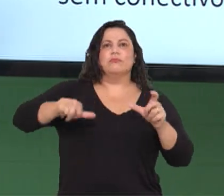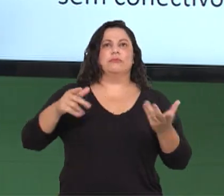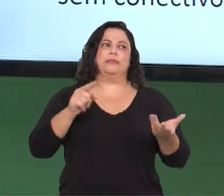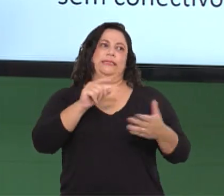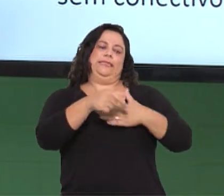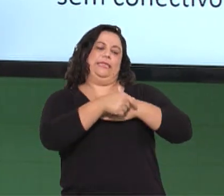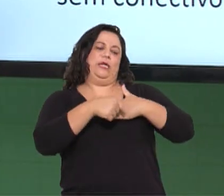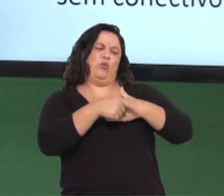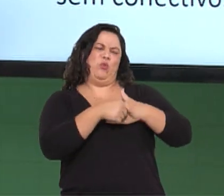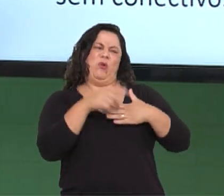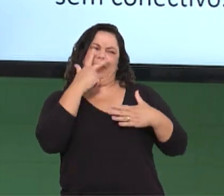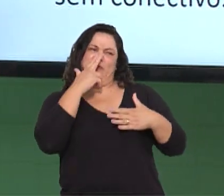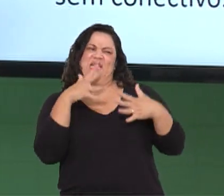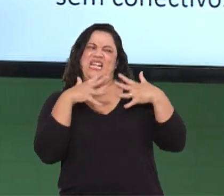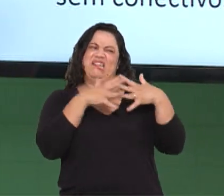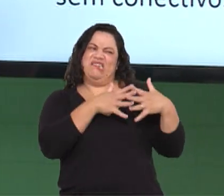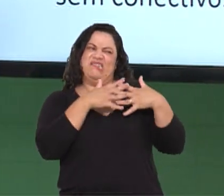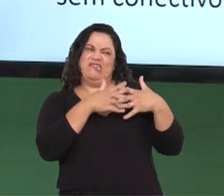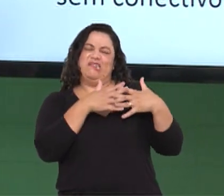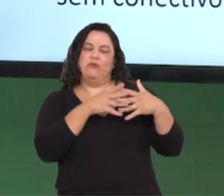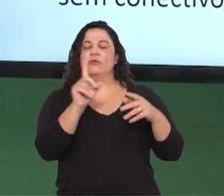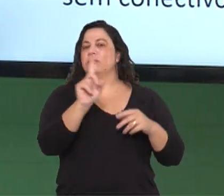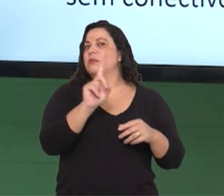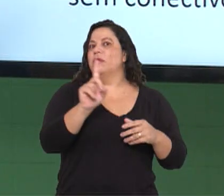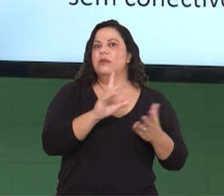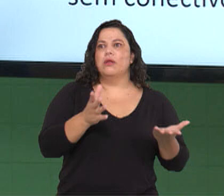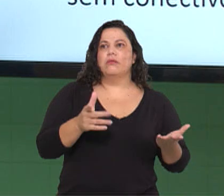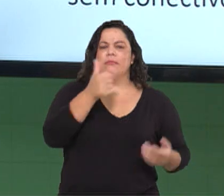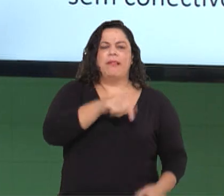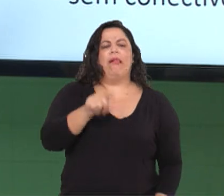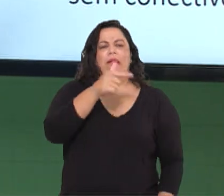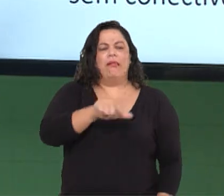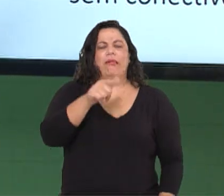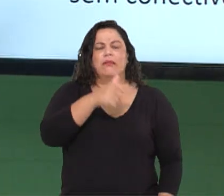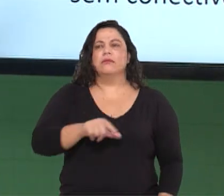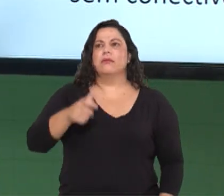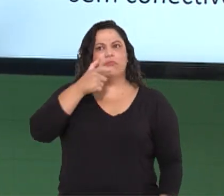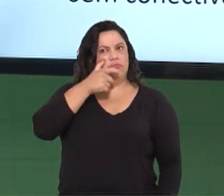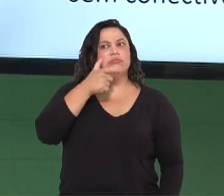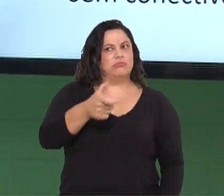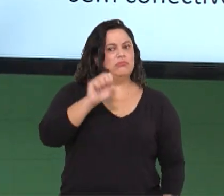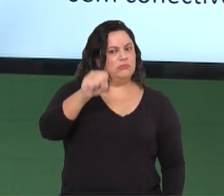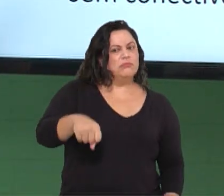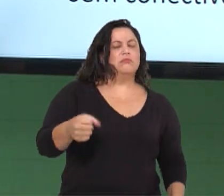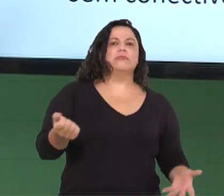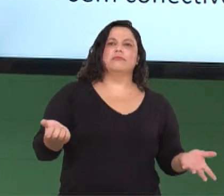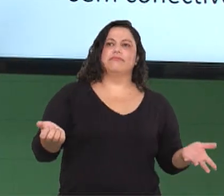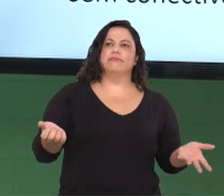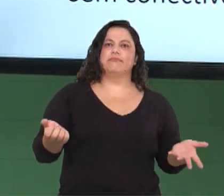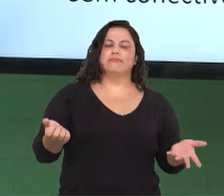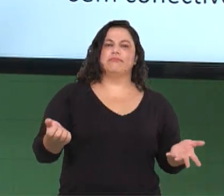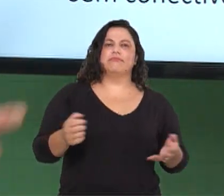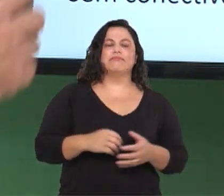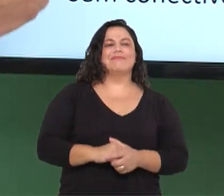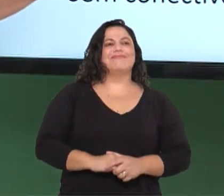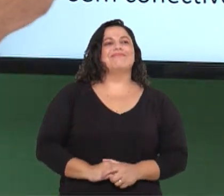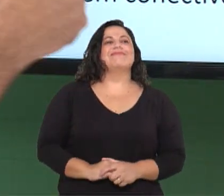se confundiu, repetiu demais. Não, não é isso não. Ele teve a intenção de ficar repetindo,